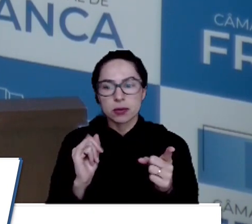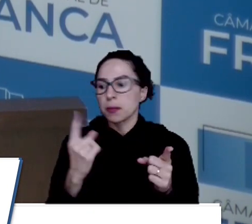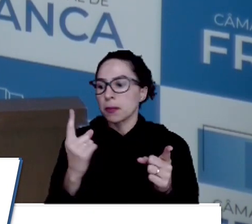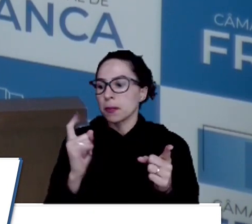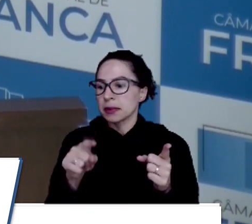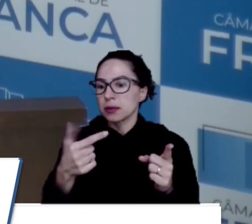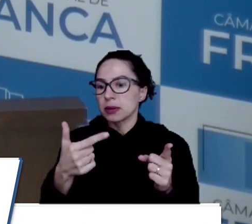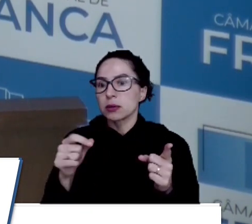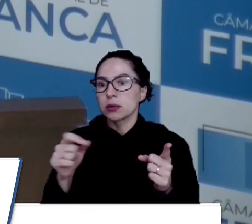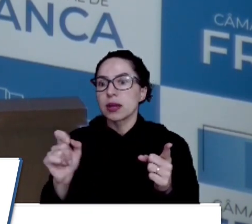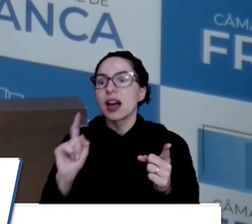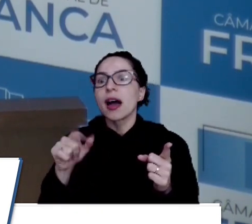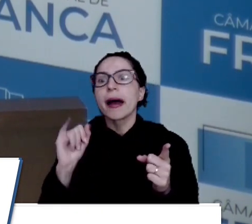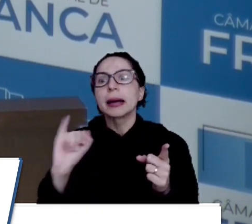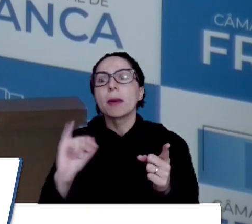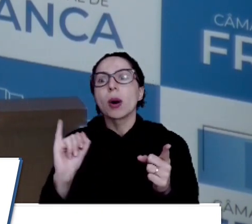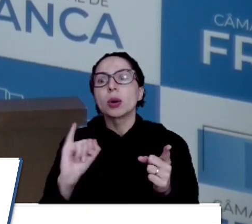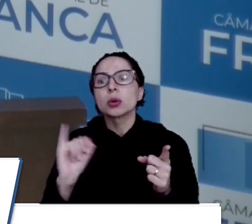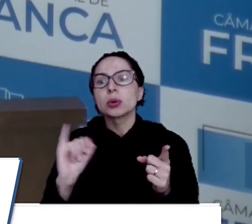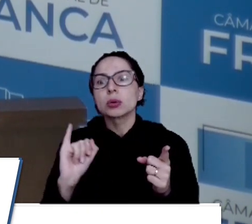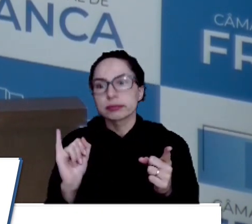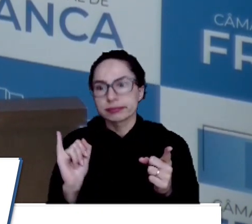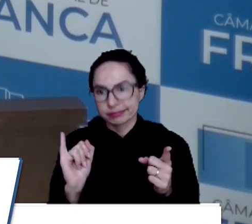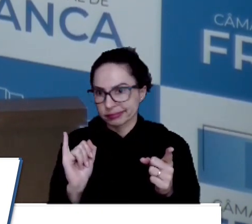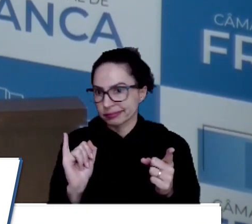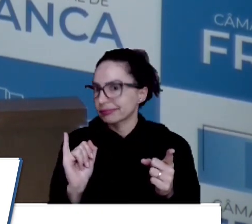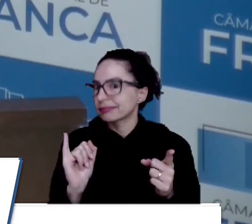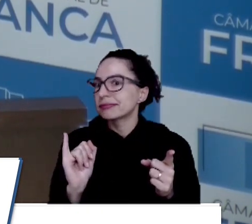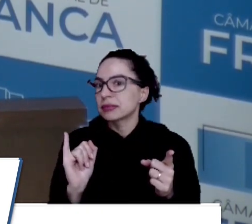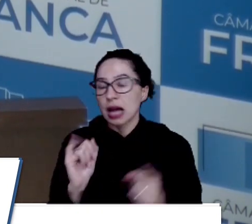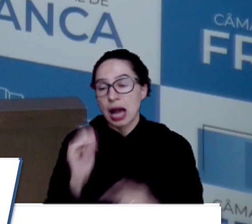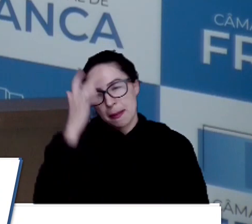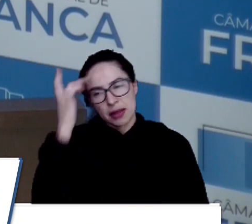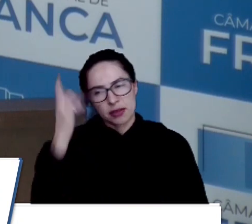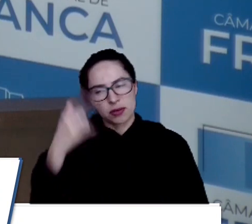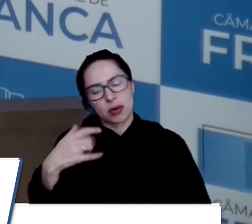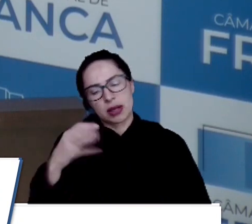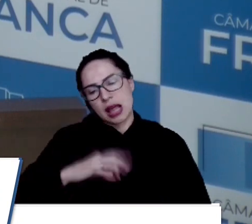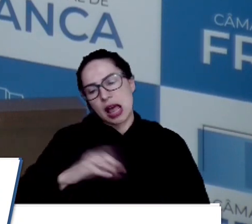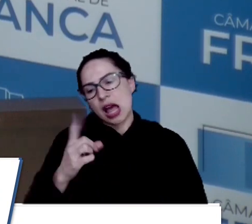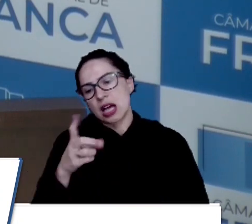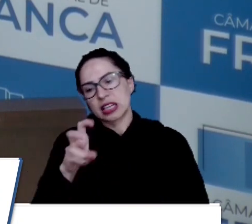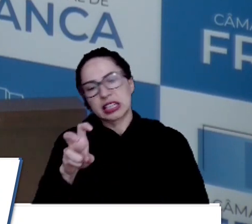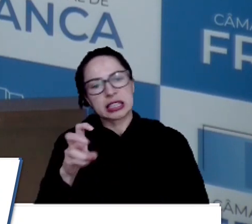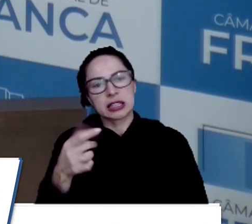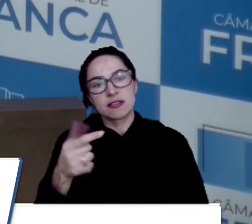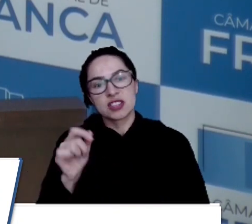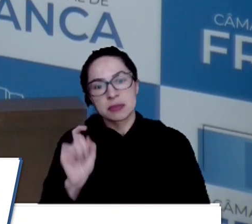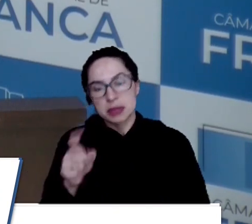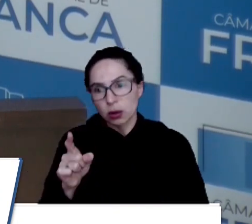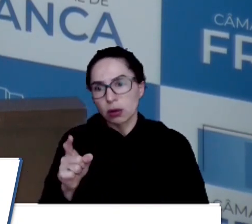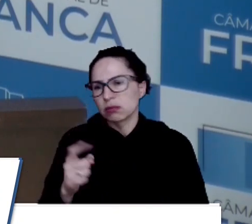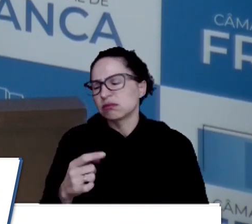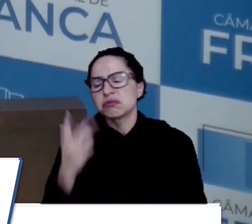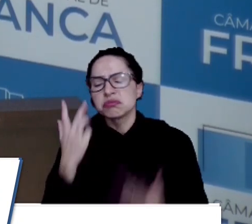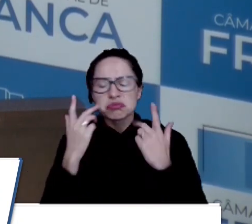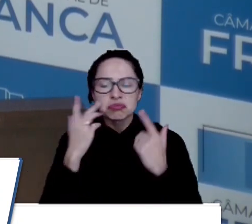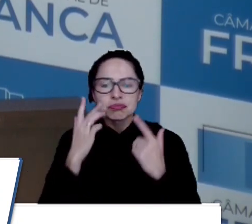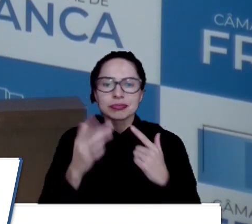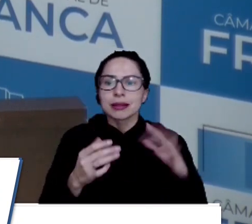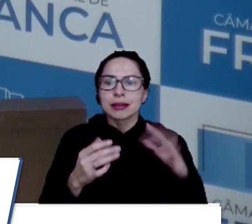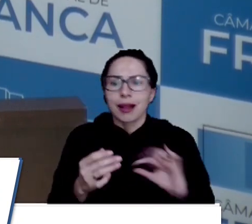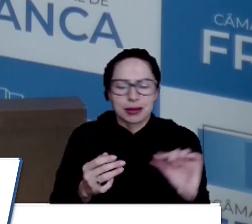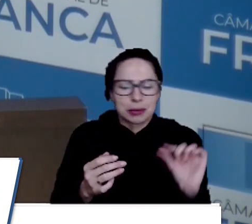imposto. Isso aí, no cara que ganha 15, 20 mil, ele não sente, mas o cara que ganha 1.900, ele pagando o